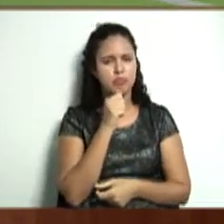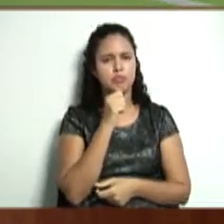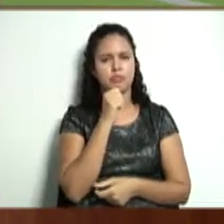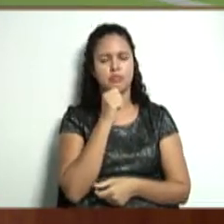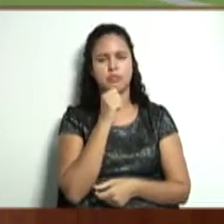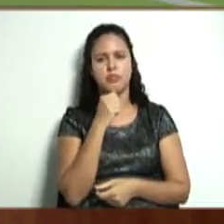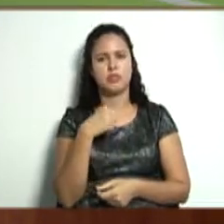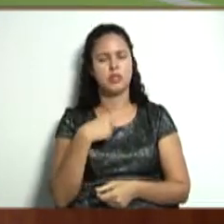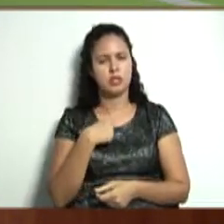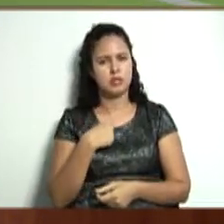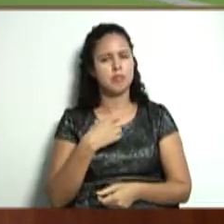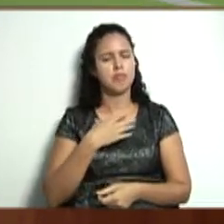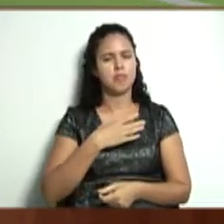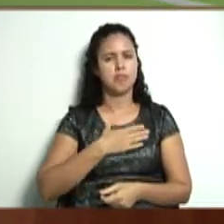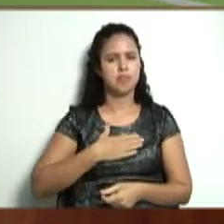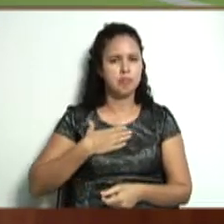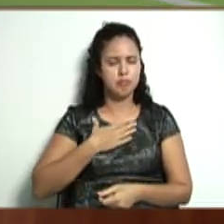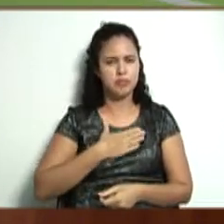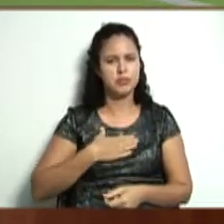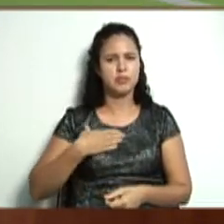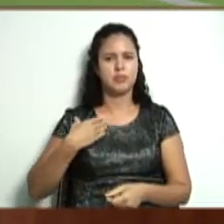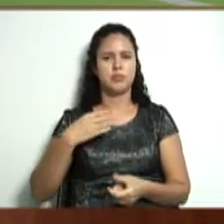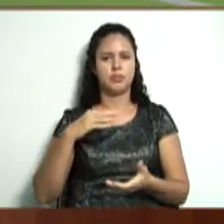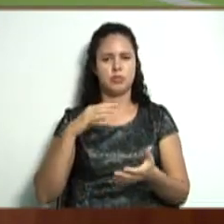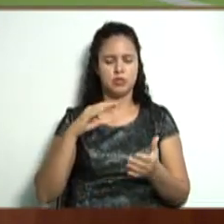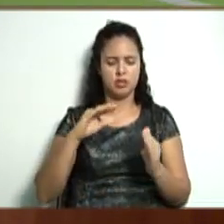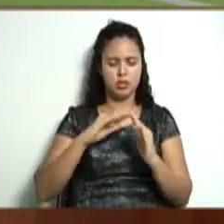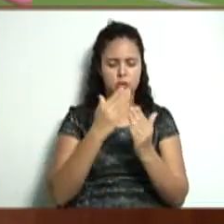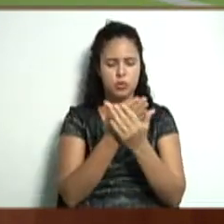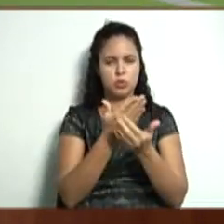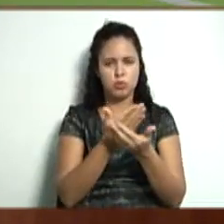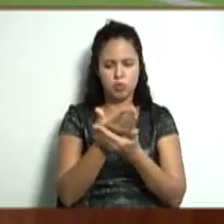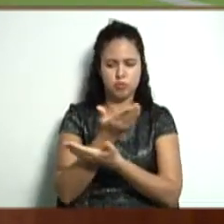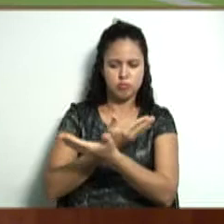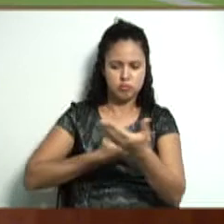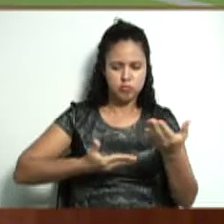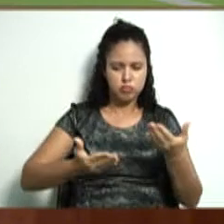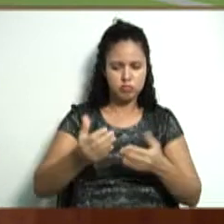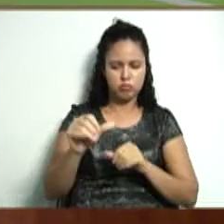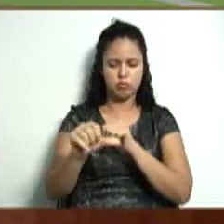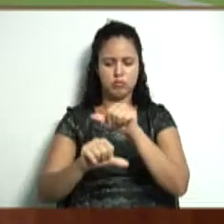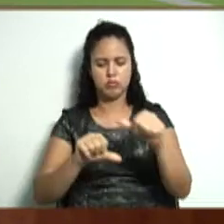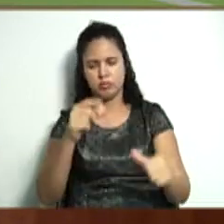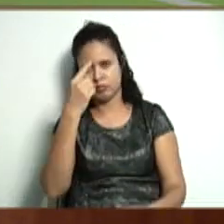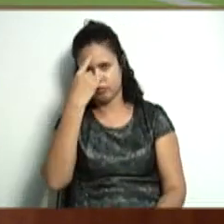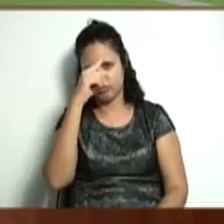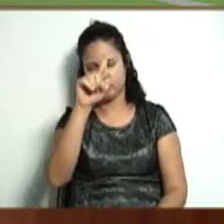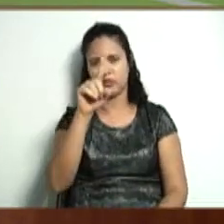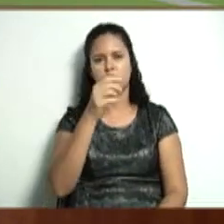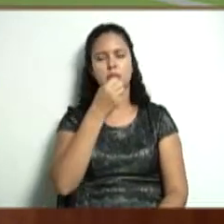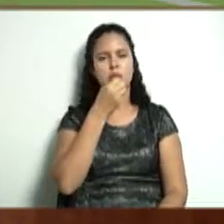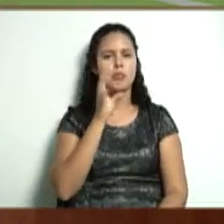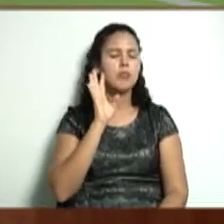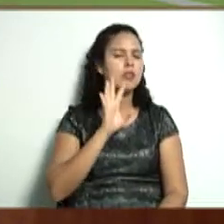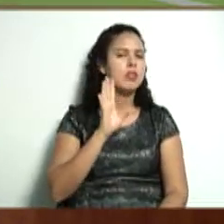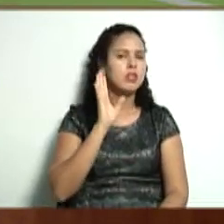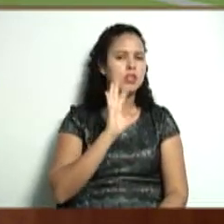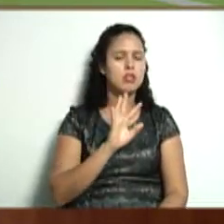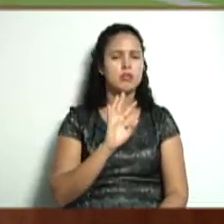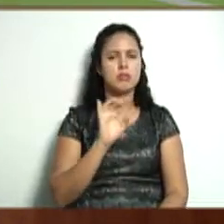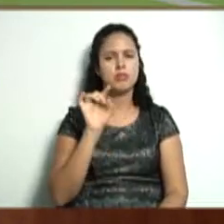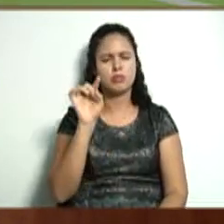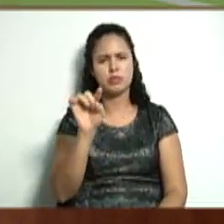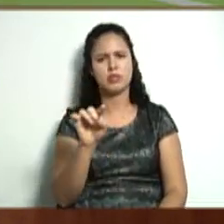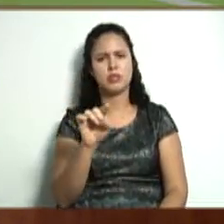respondido, eles quiseram responder também, trocar ideias e falar aqui, foi muito legal. Vocês também, com